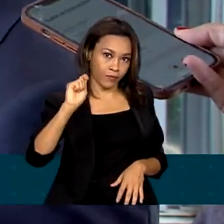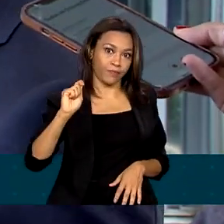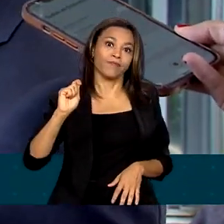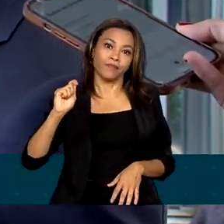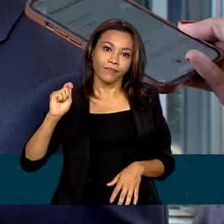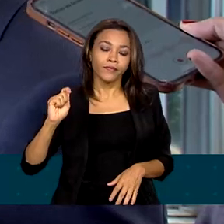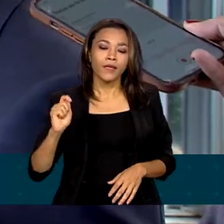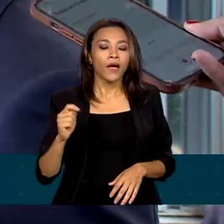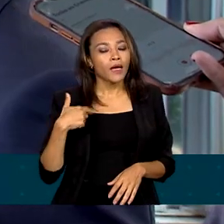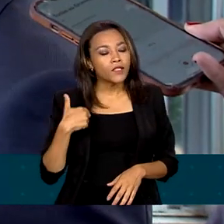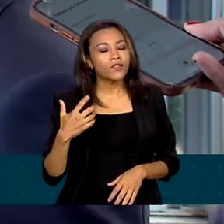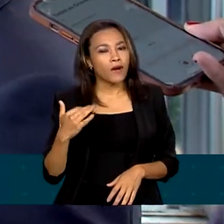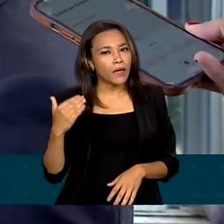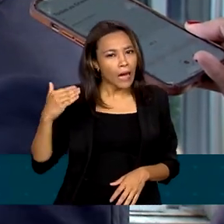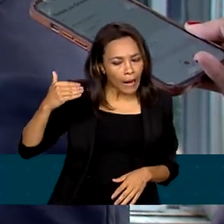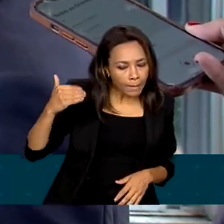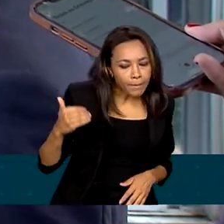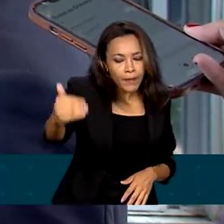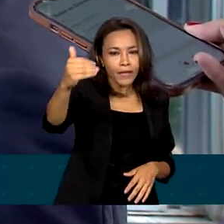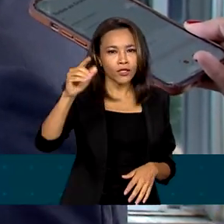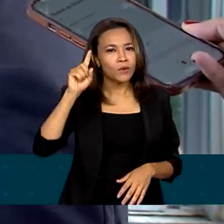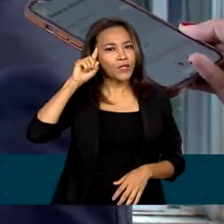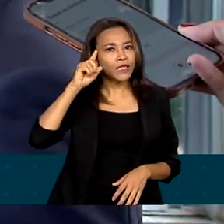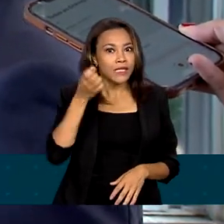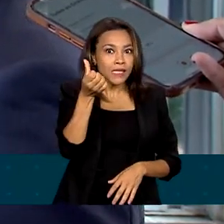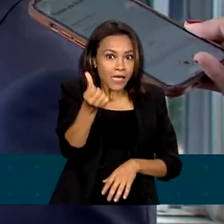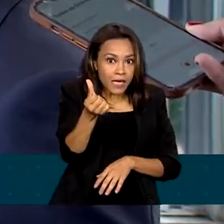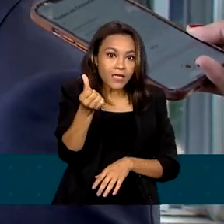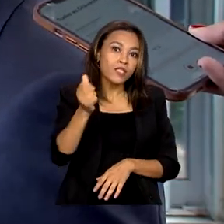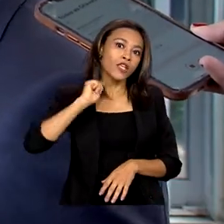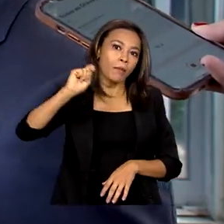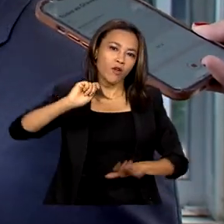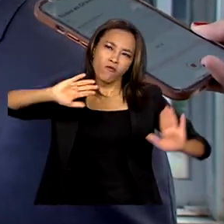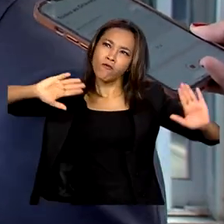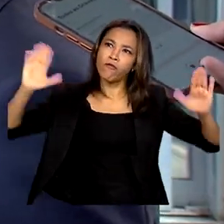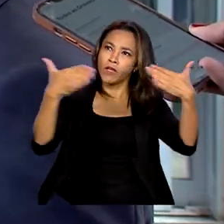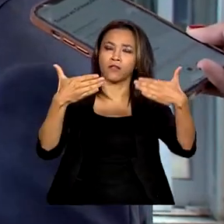para, a partir do dia 6 de abril, fechar completamente para ver e avaliar.